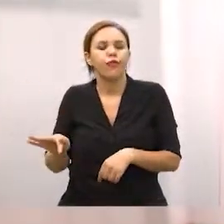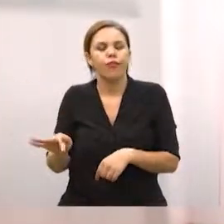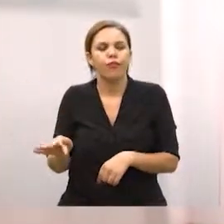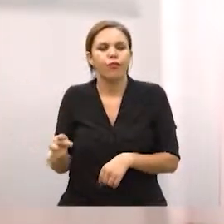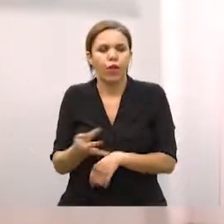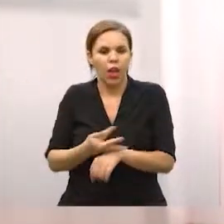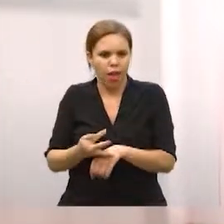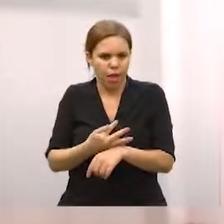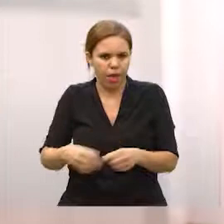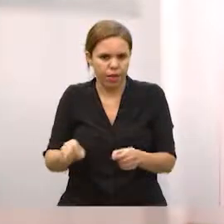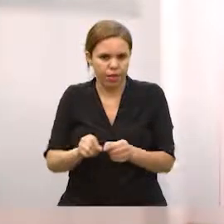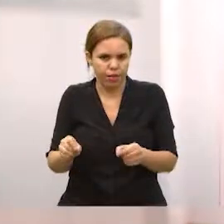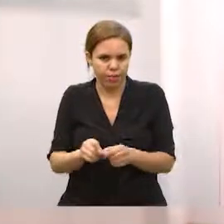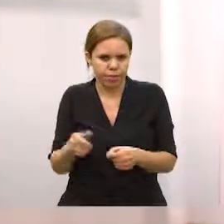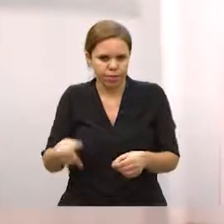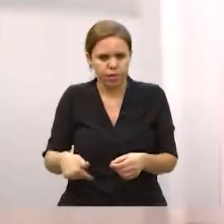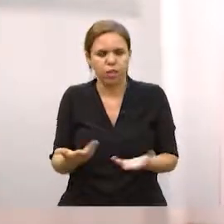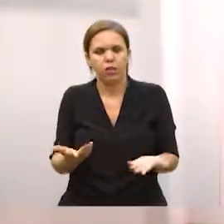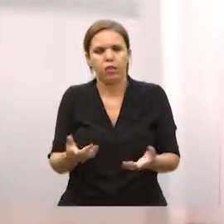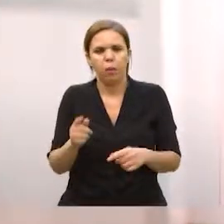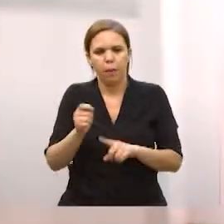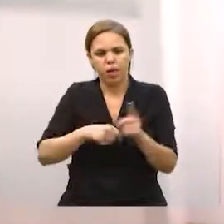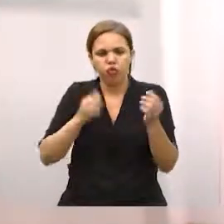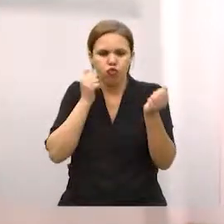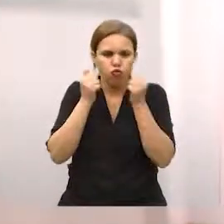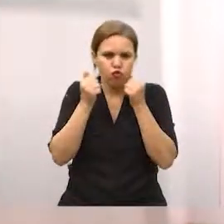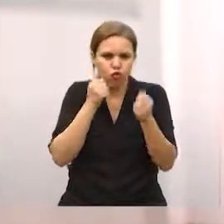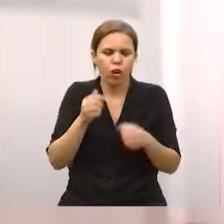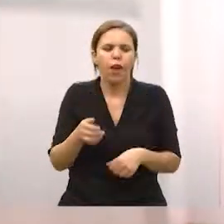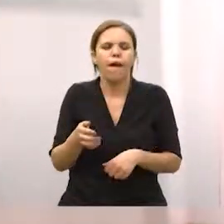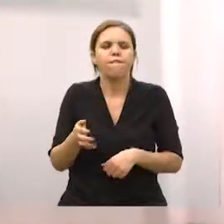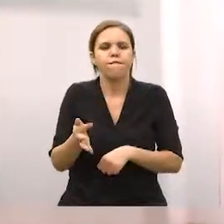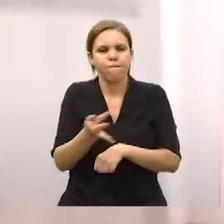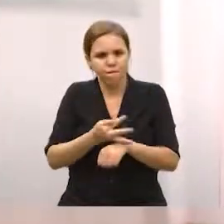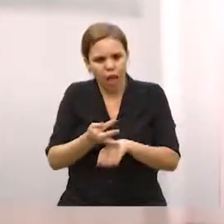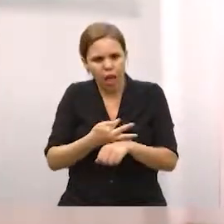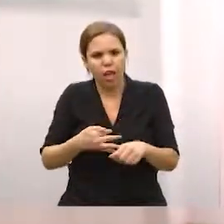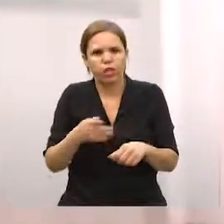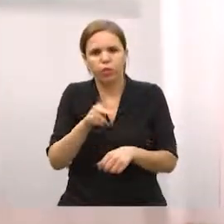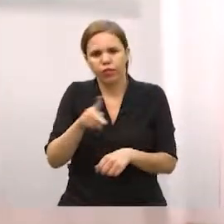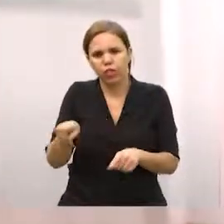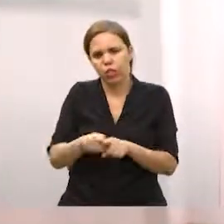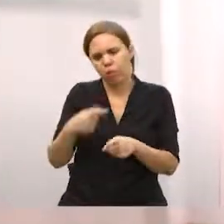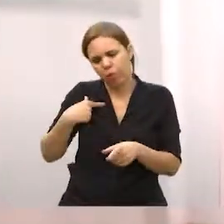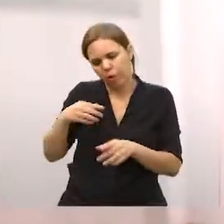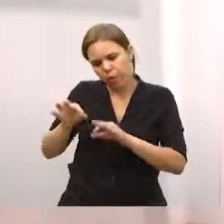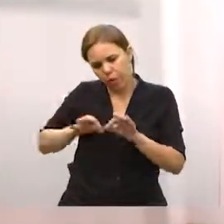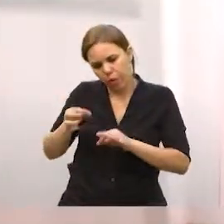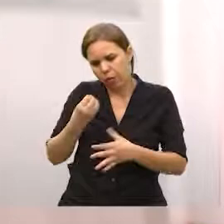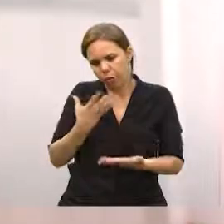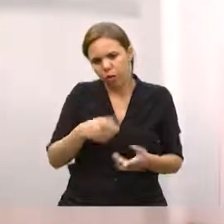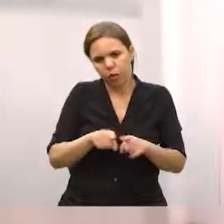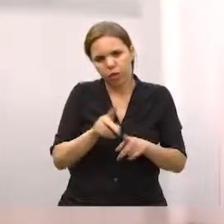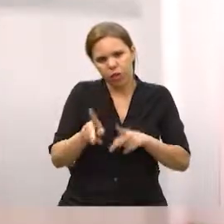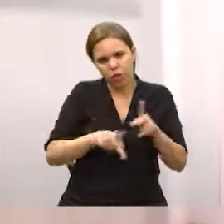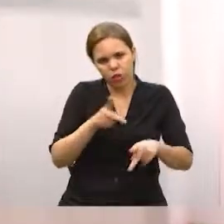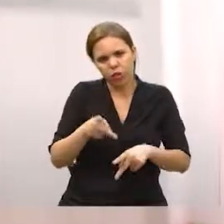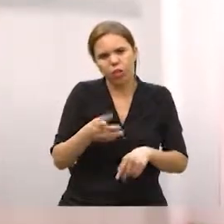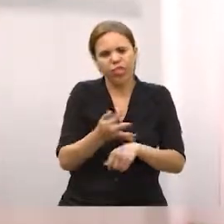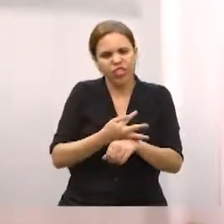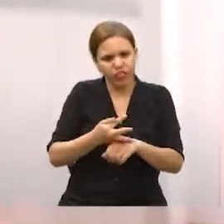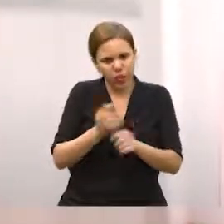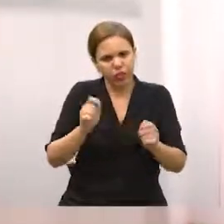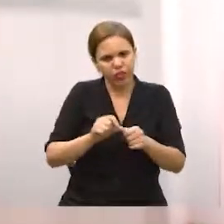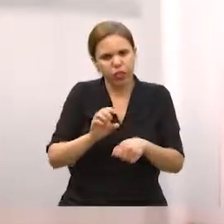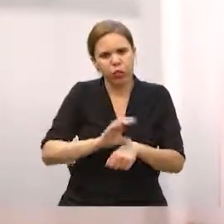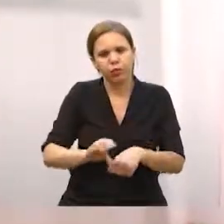quintal, que a gente fazia em julho, por pura conveniência, porque era férias de professor, então era bom para mim que podia organizar e era bom para os professores que estavam